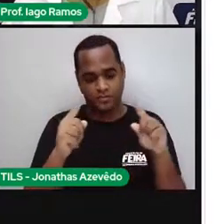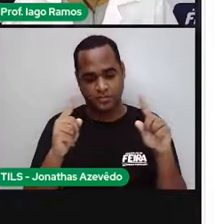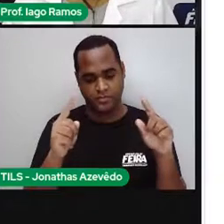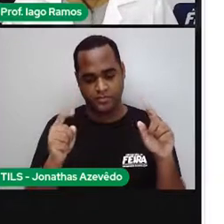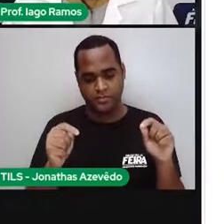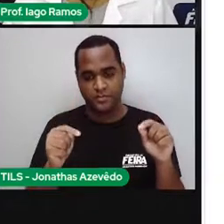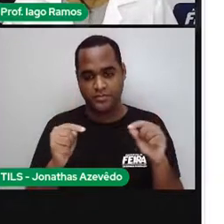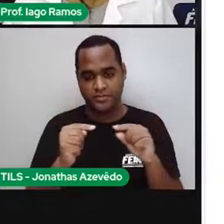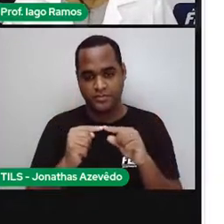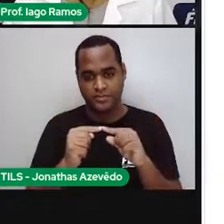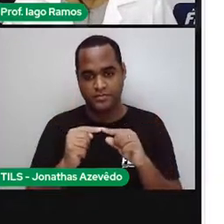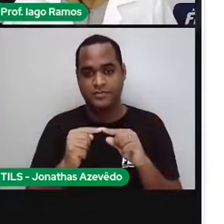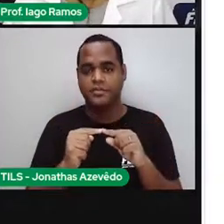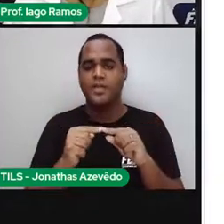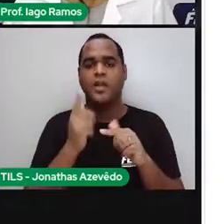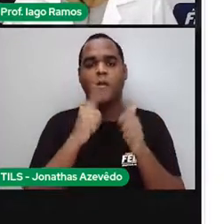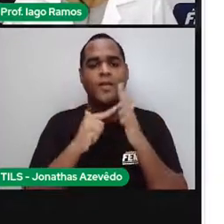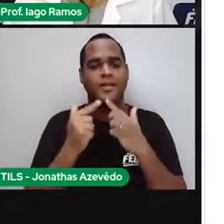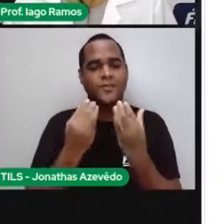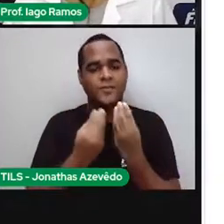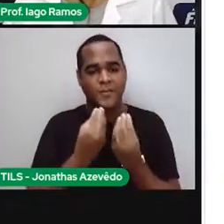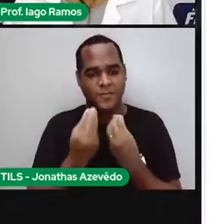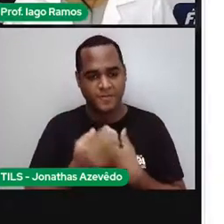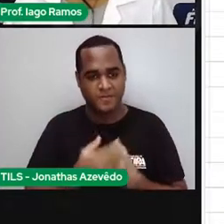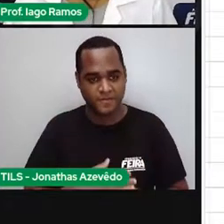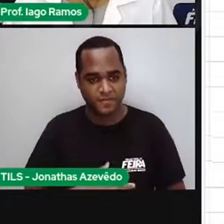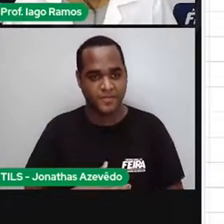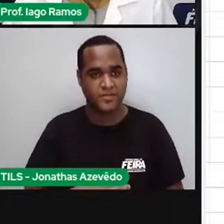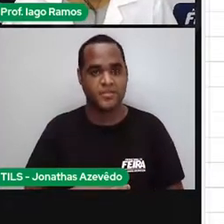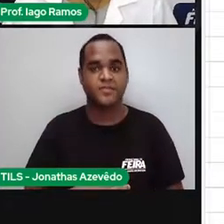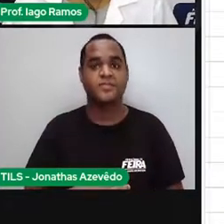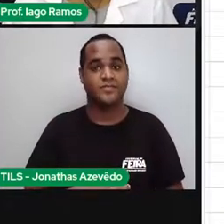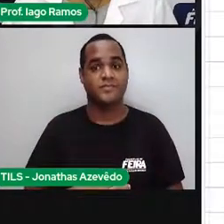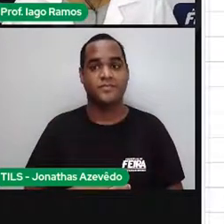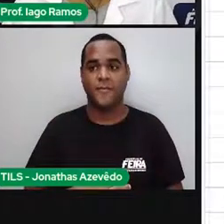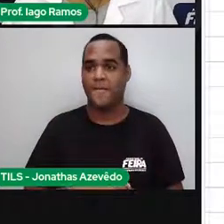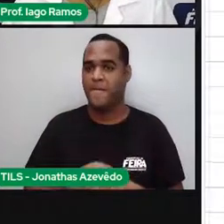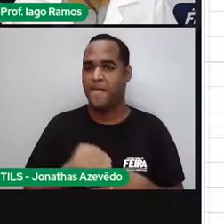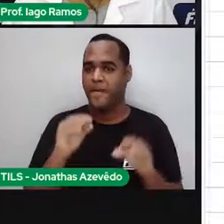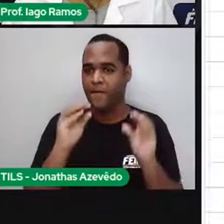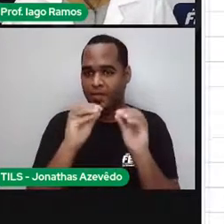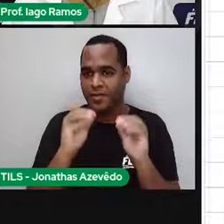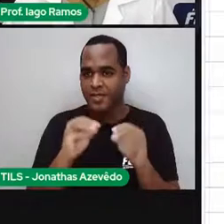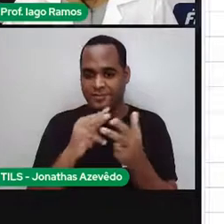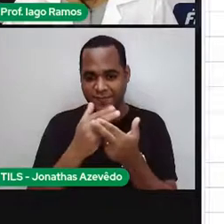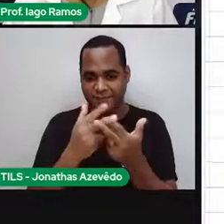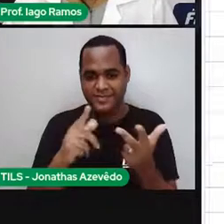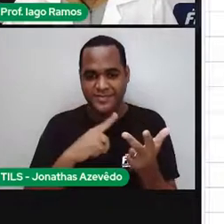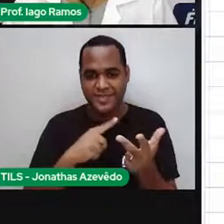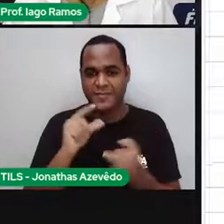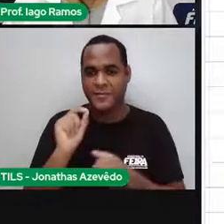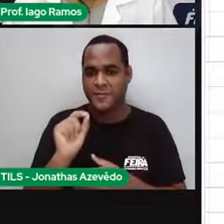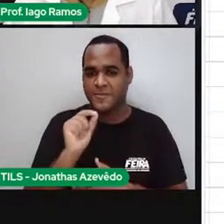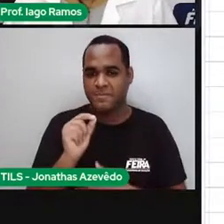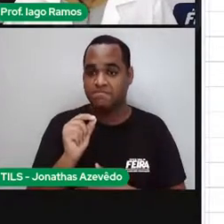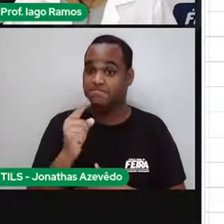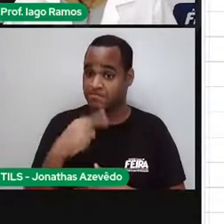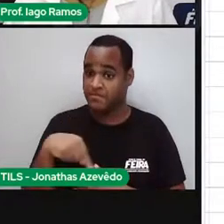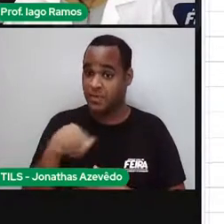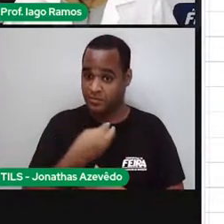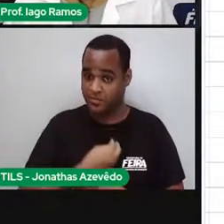olha só e olha só vamos colocar aqui a malha olha só aqui